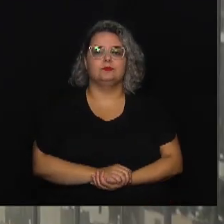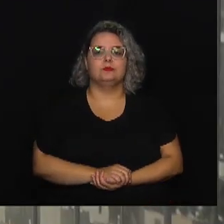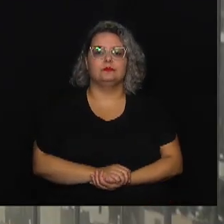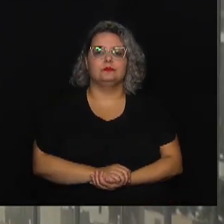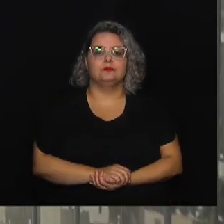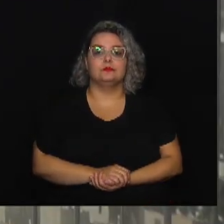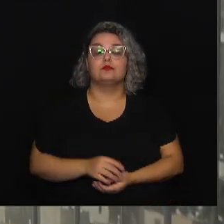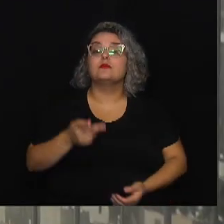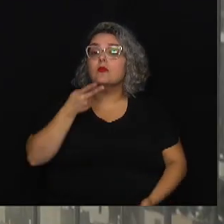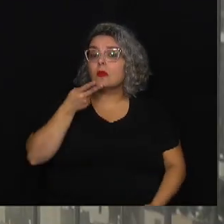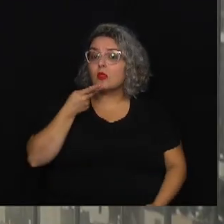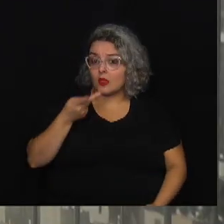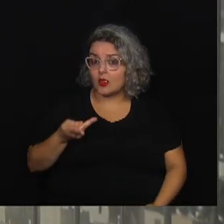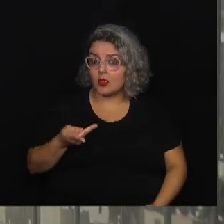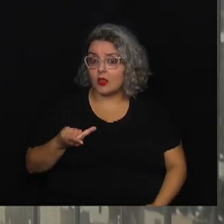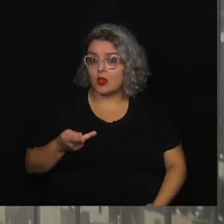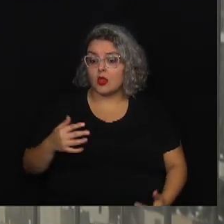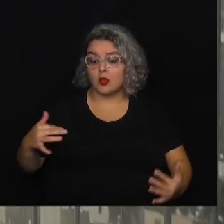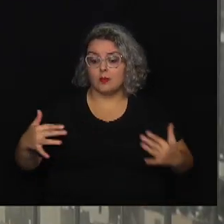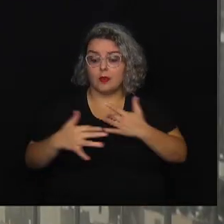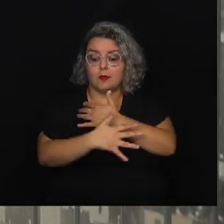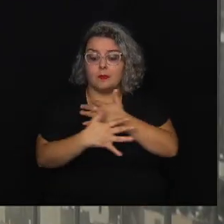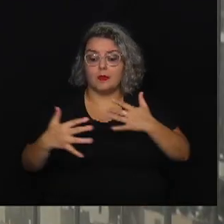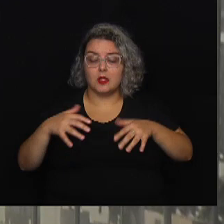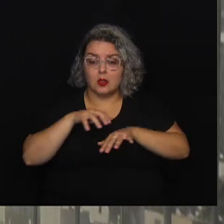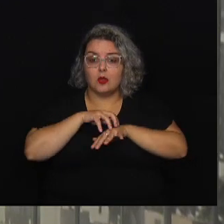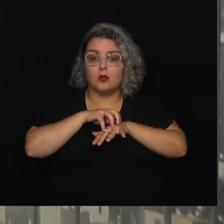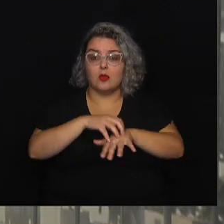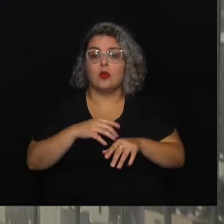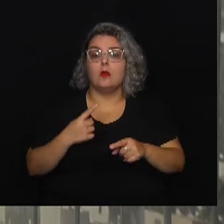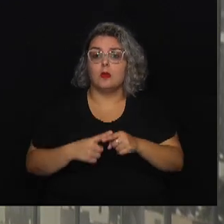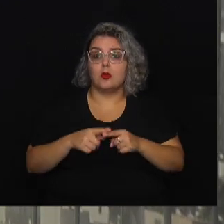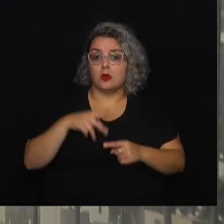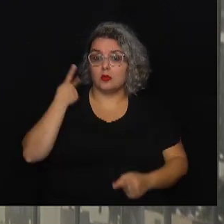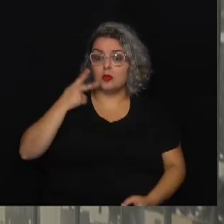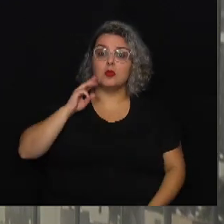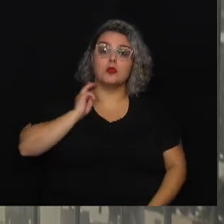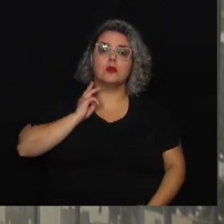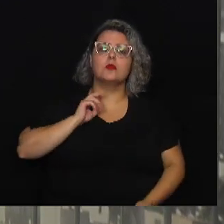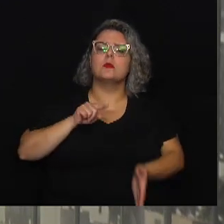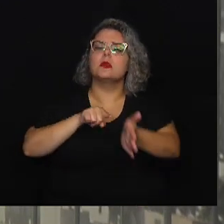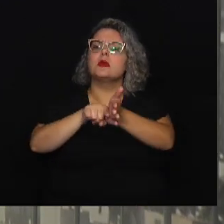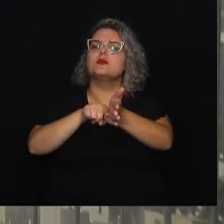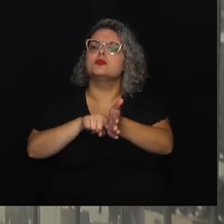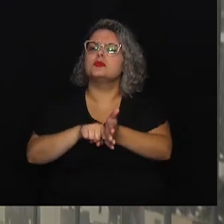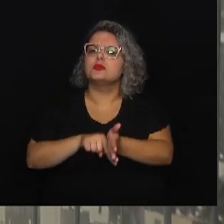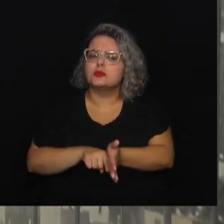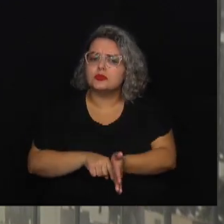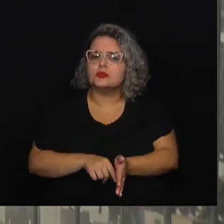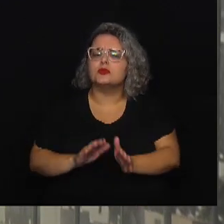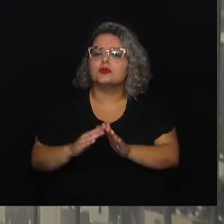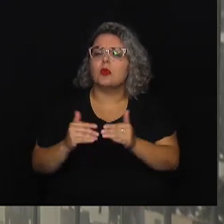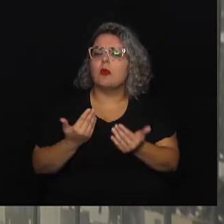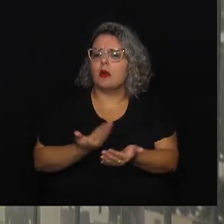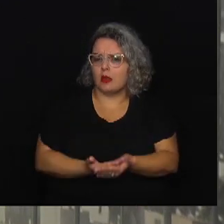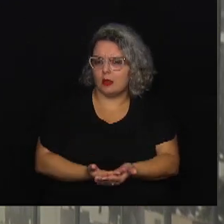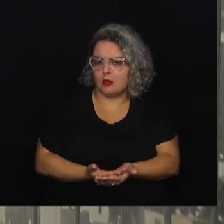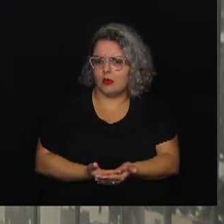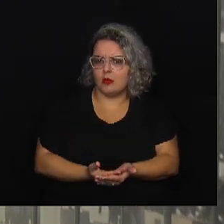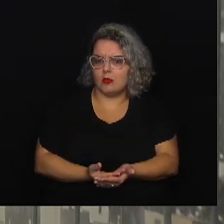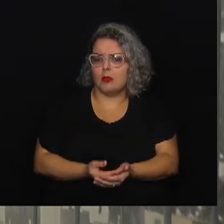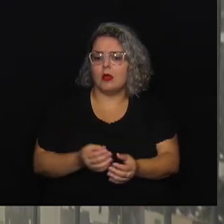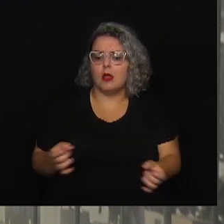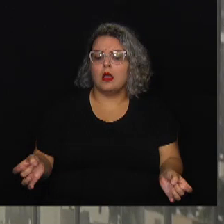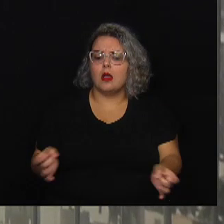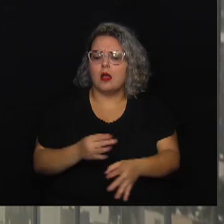Vamos falar sobre mobilidade urbana agora, porque o vereador Cecílio Santos questionou, através de um requerimento, a conclusão